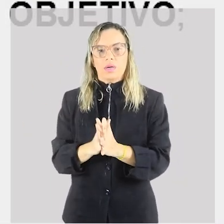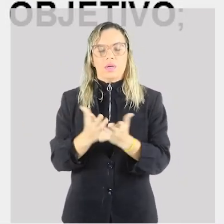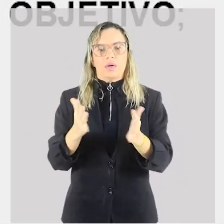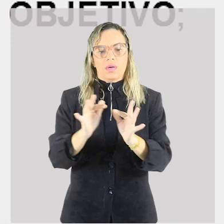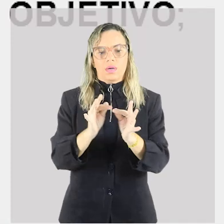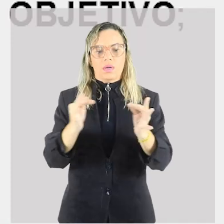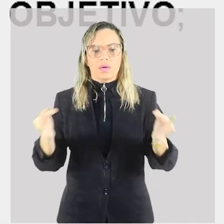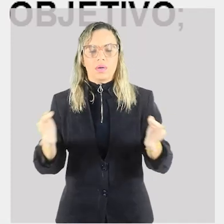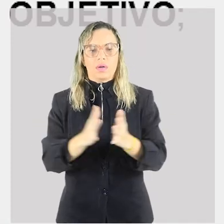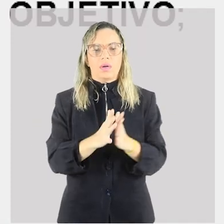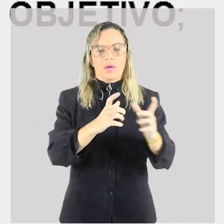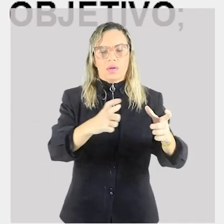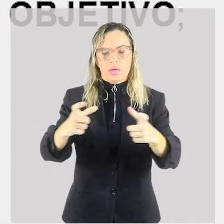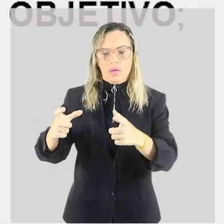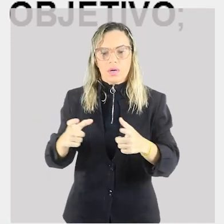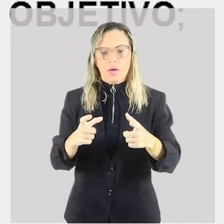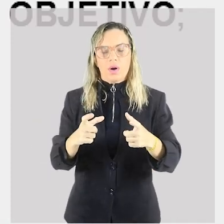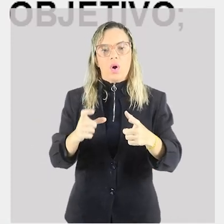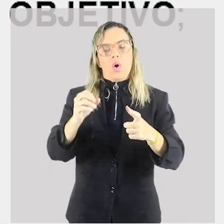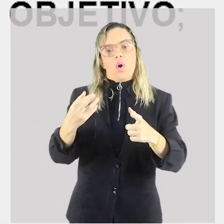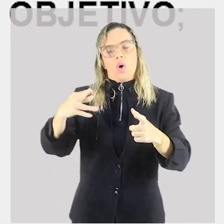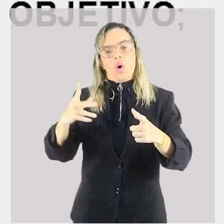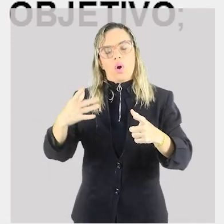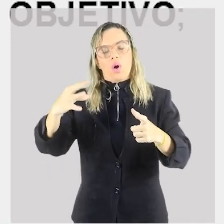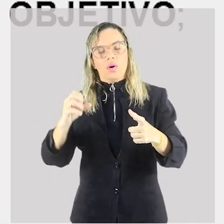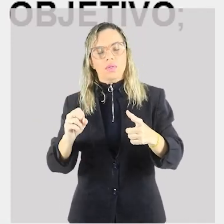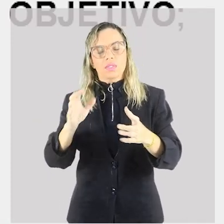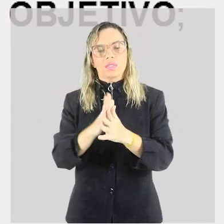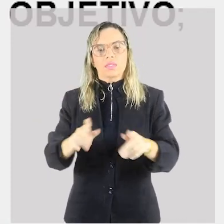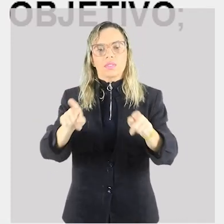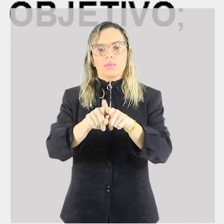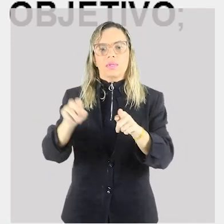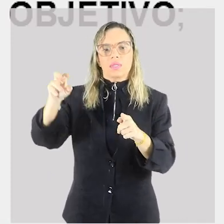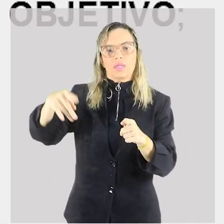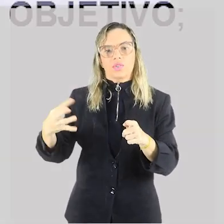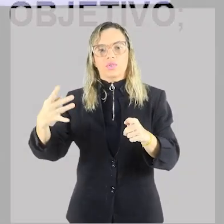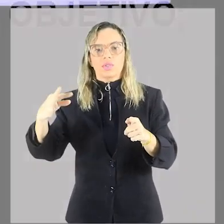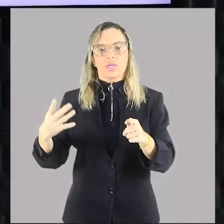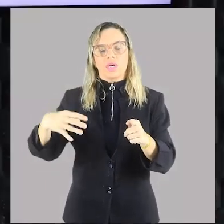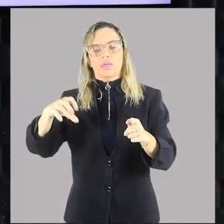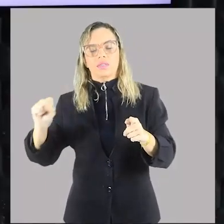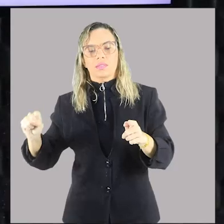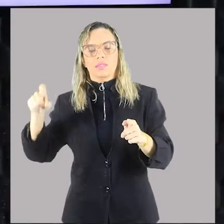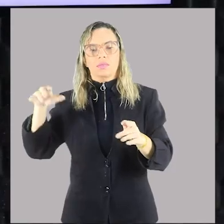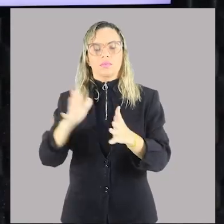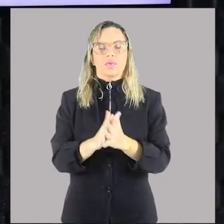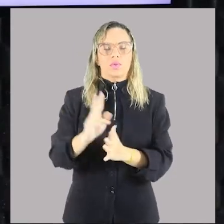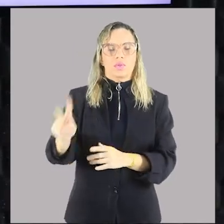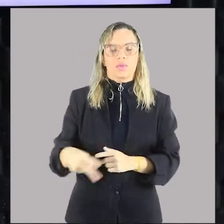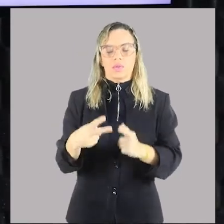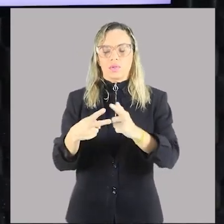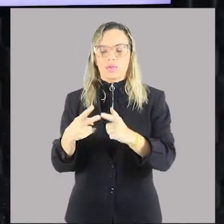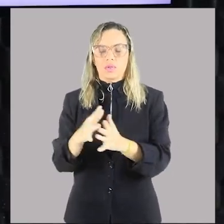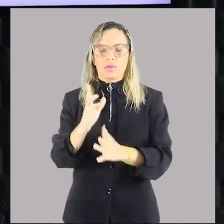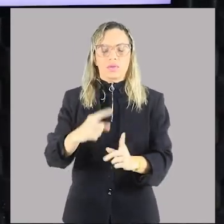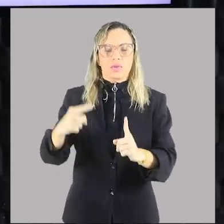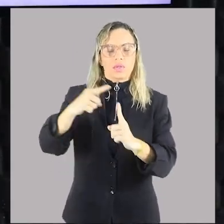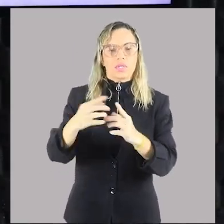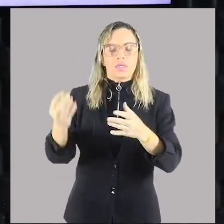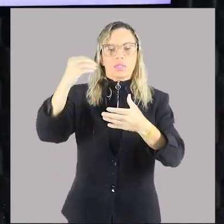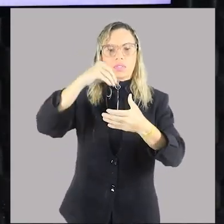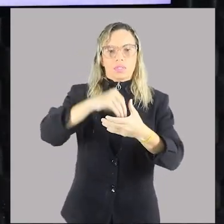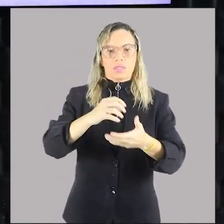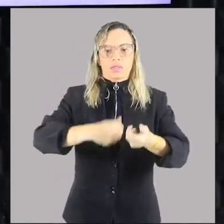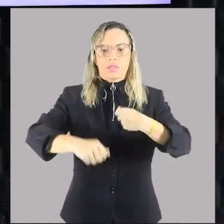simplificada em órgãos e entidades. Então nós teremos aqui dois tipos de organização dentro da administração